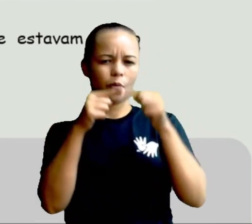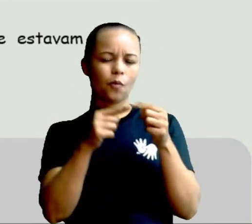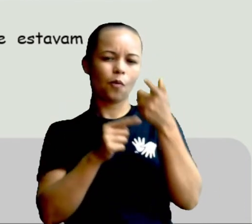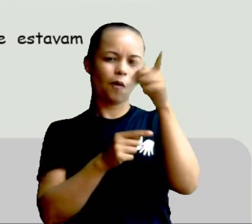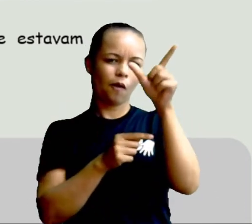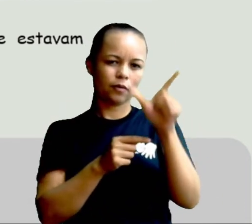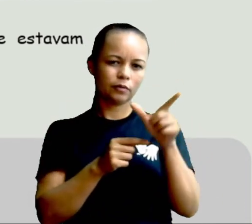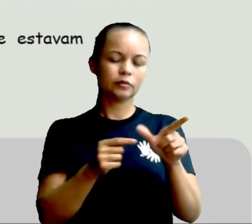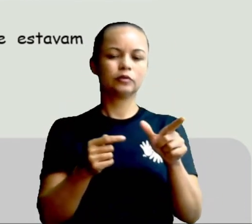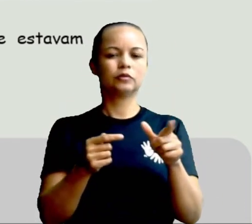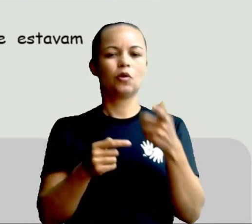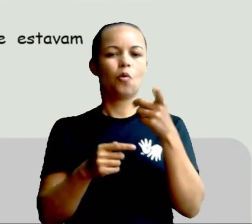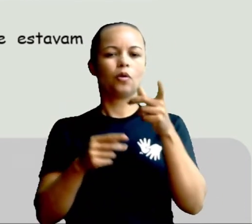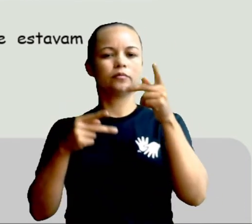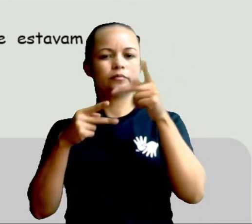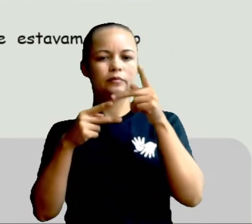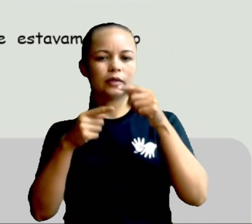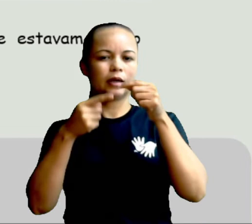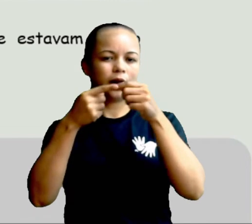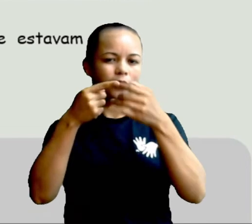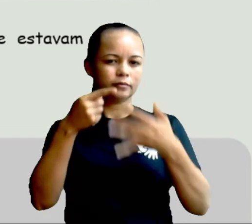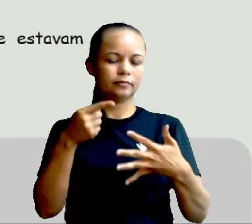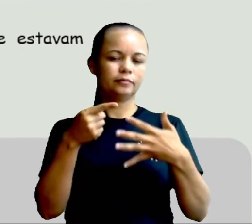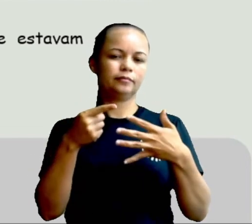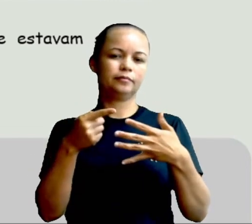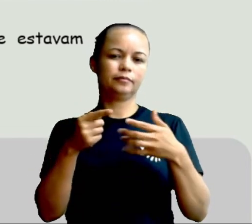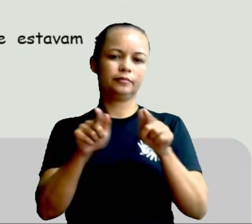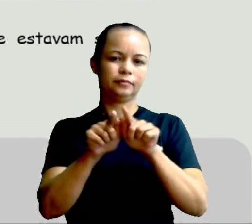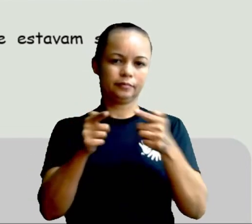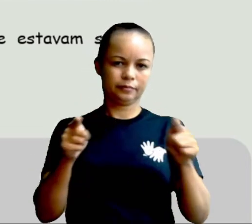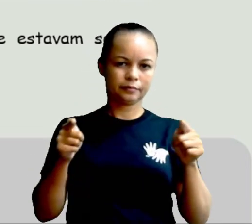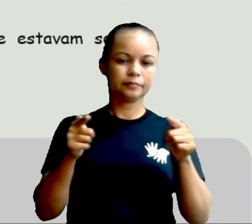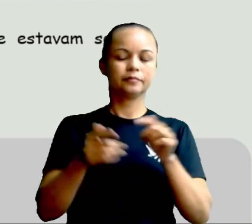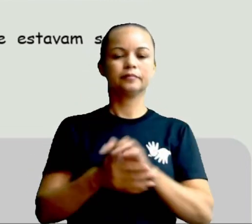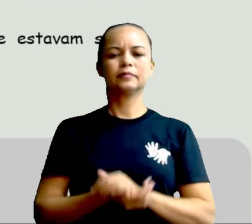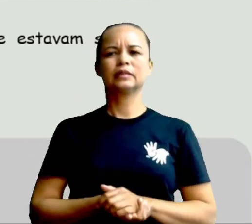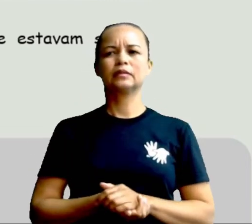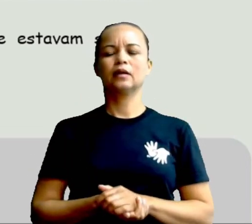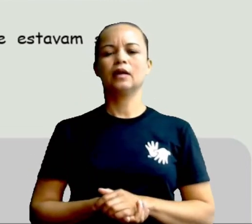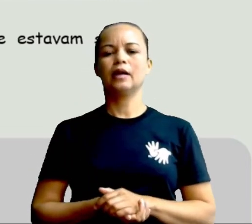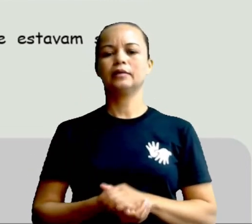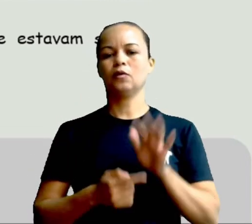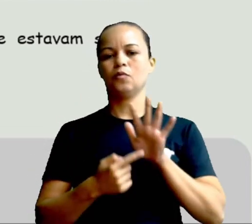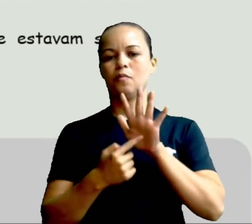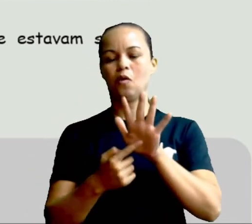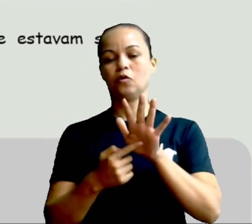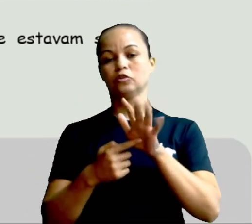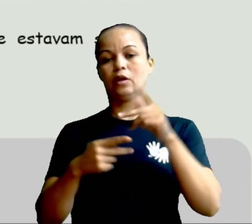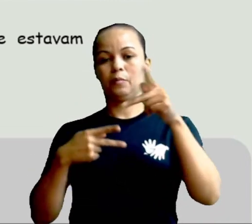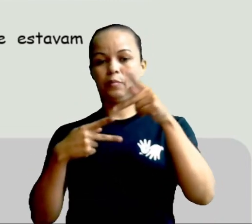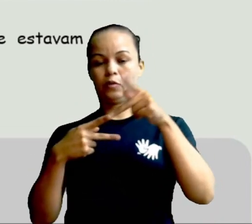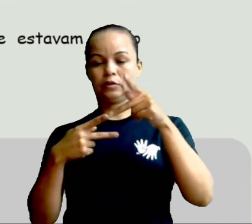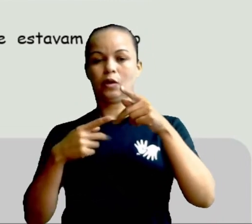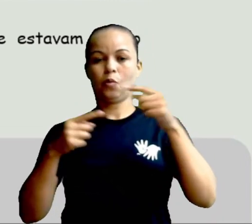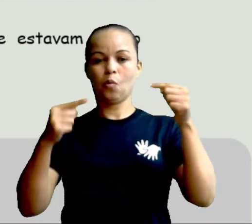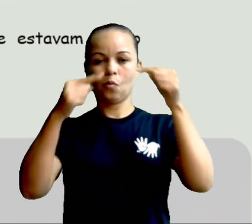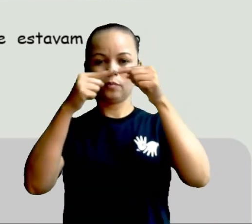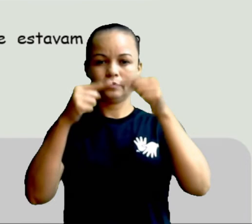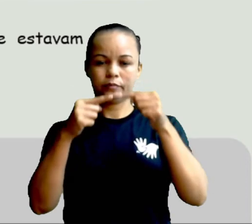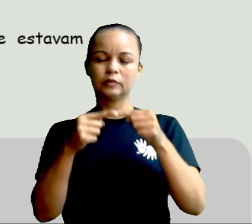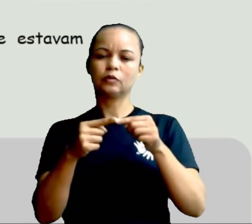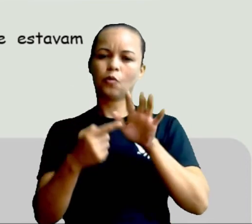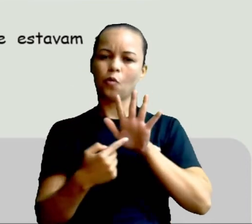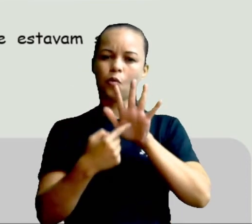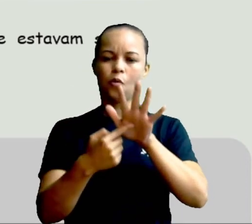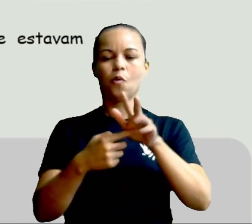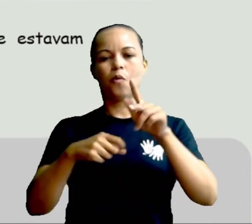outras palavras de outras classes gramaticais? Então, vamos lá. No caso, a questão está pedindo uma preposição combinada com